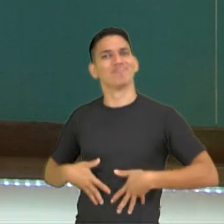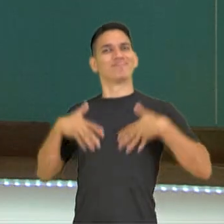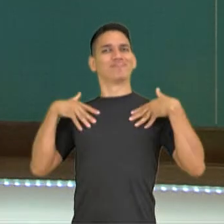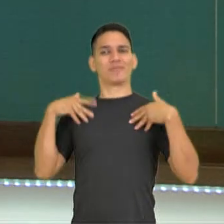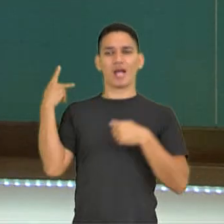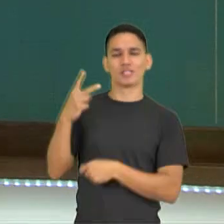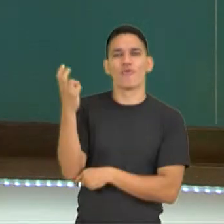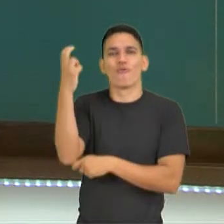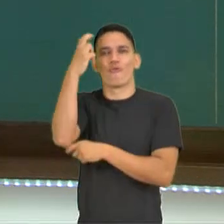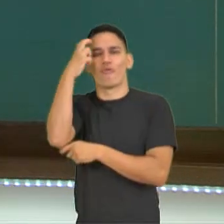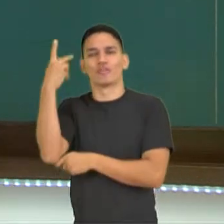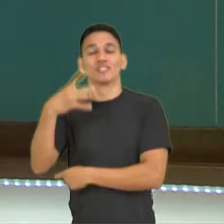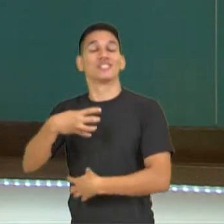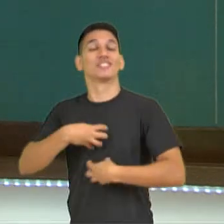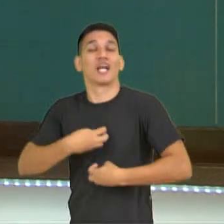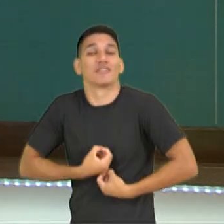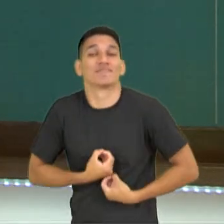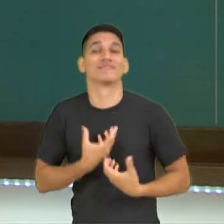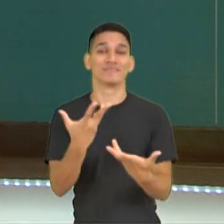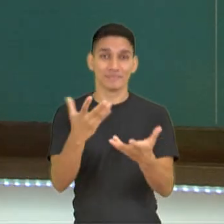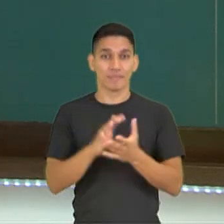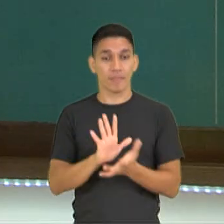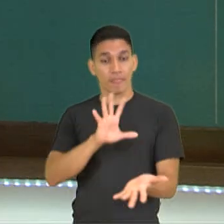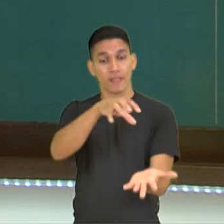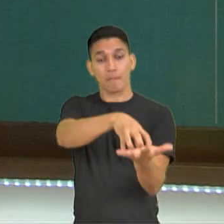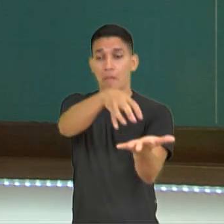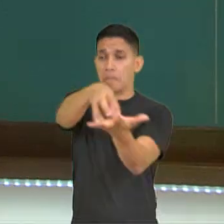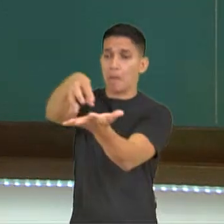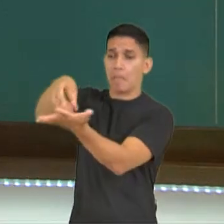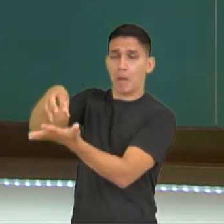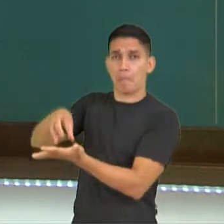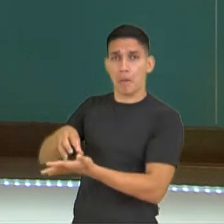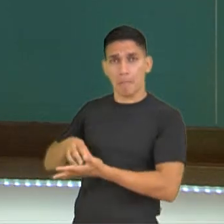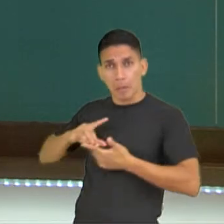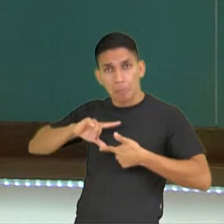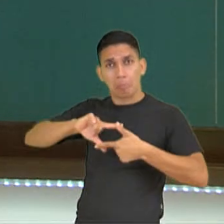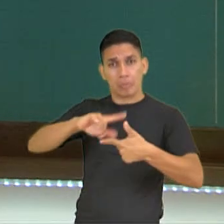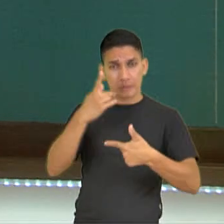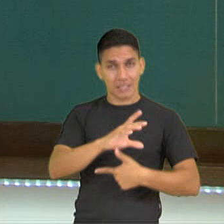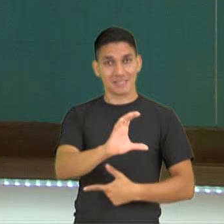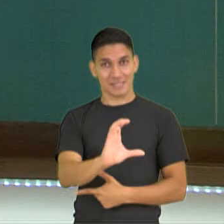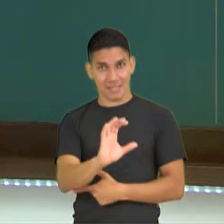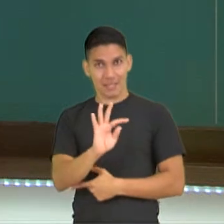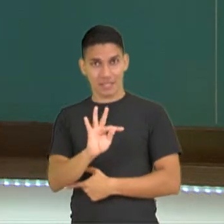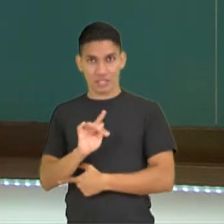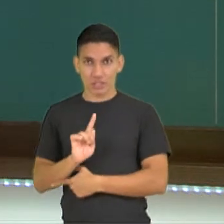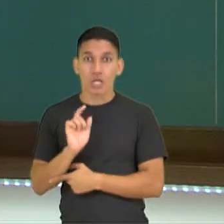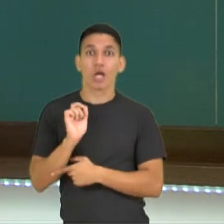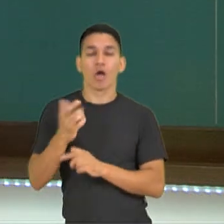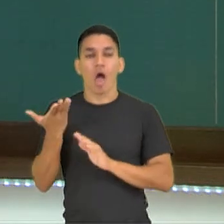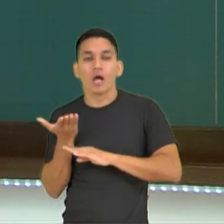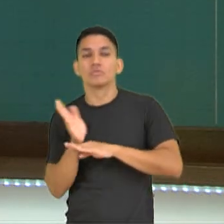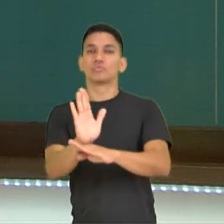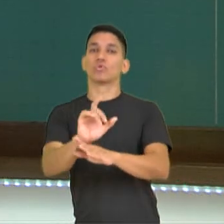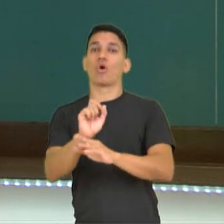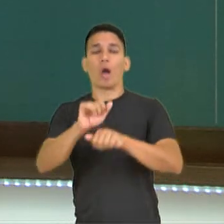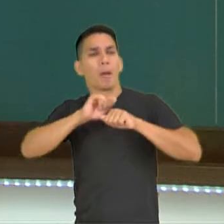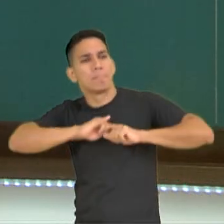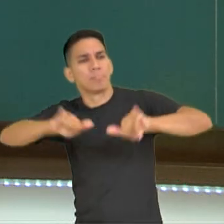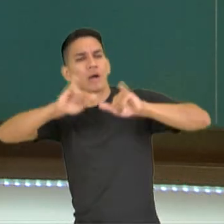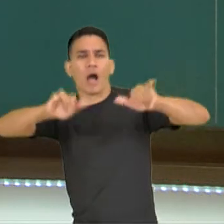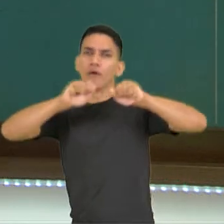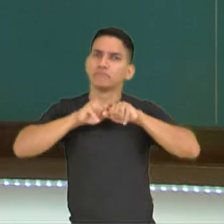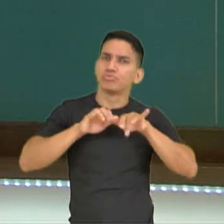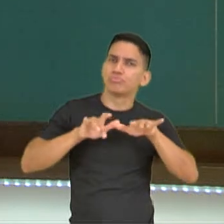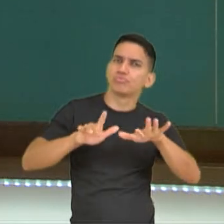suas formas de se expressar. E esses centros de tradições, os CTGs, contribuem para a divulgação da